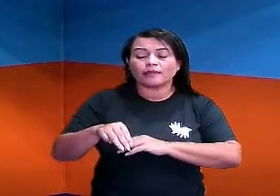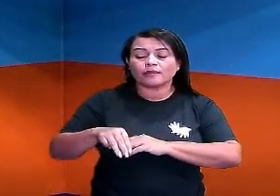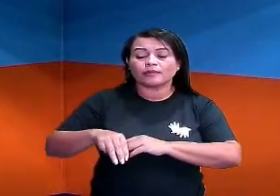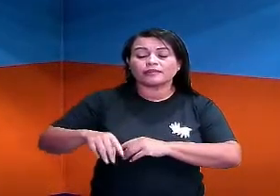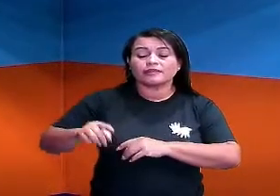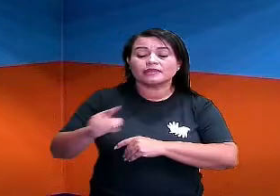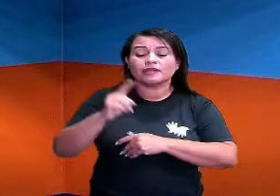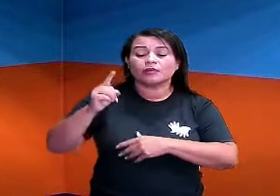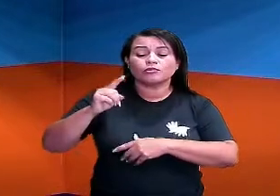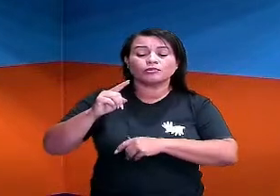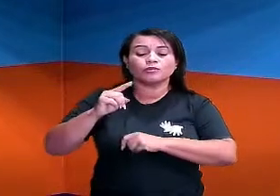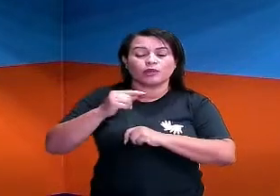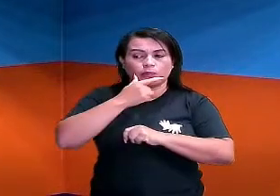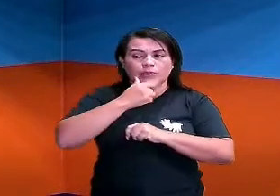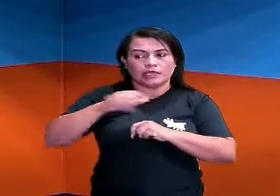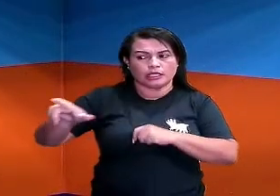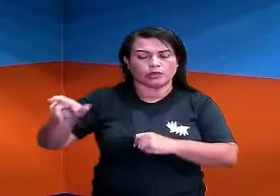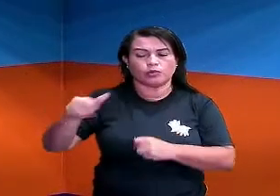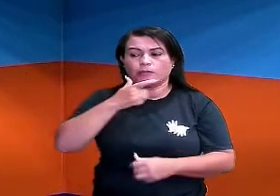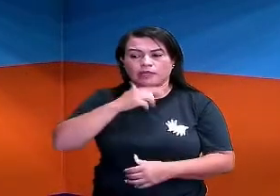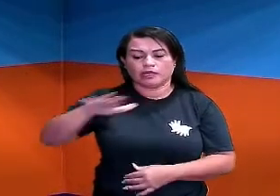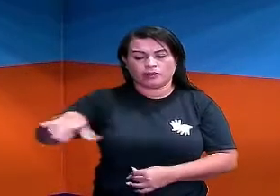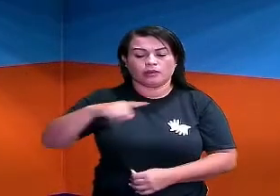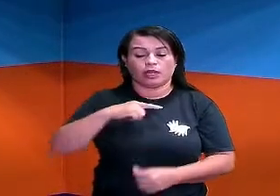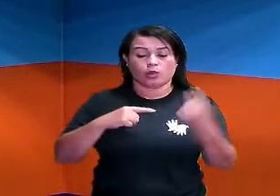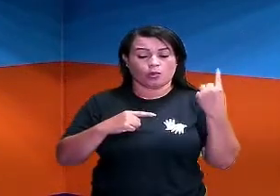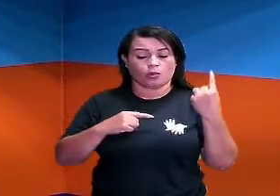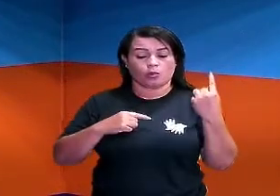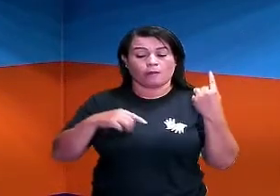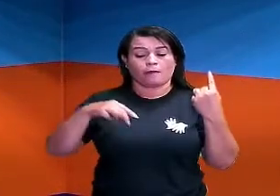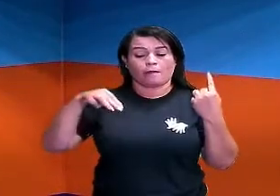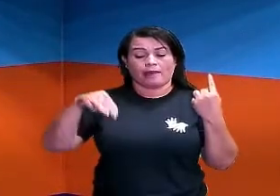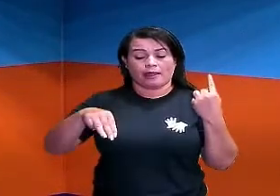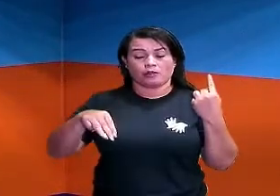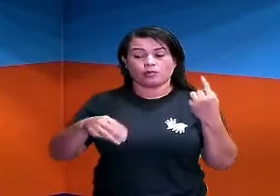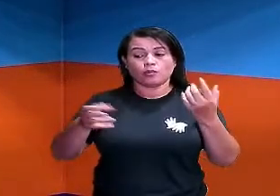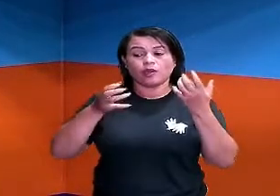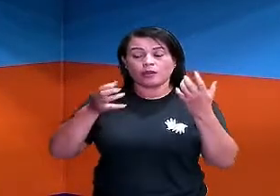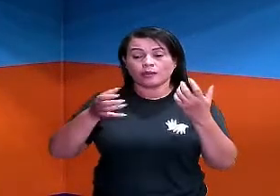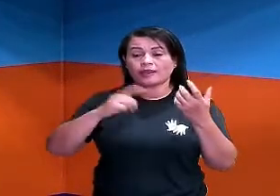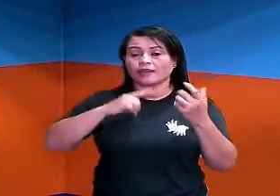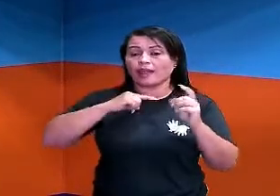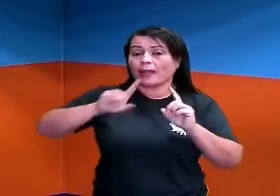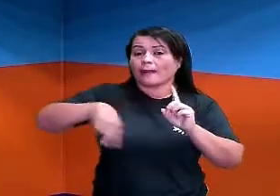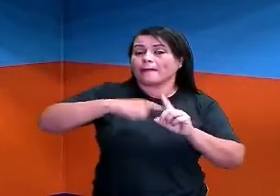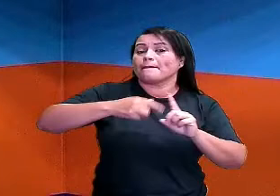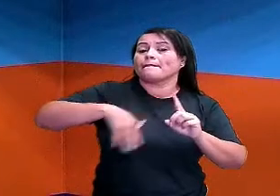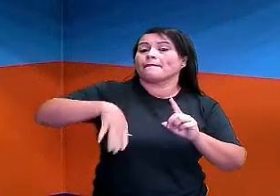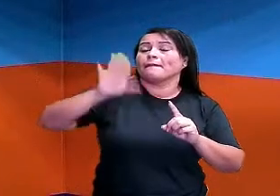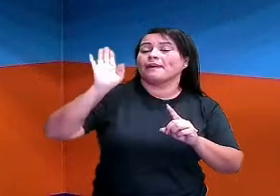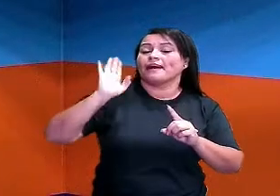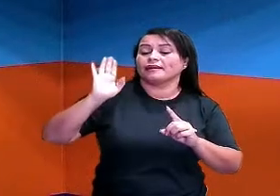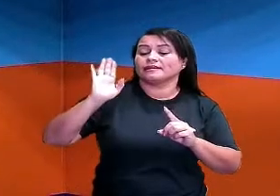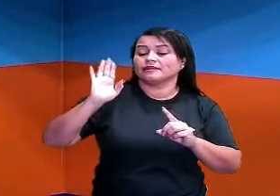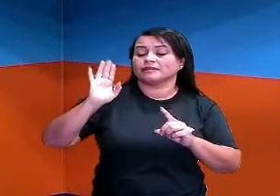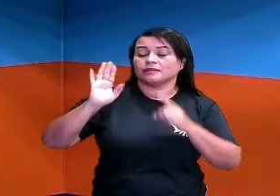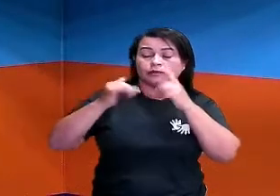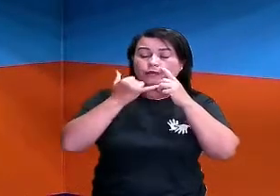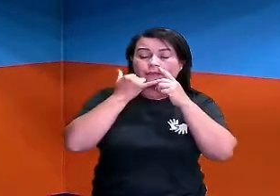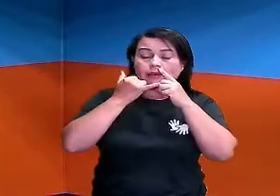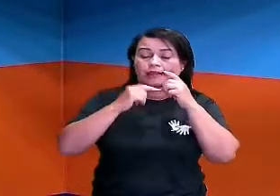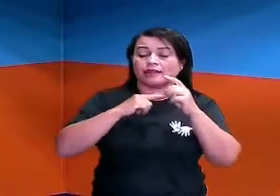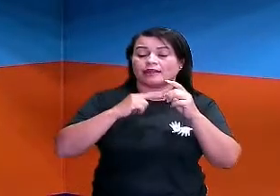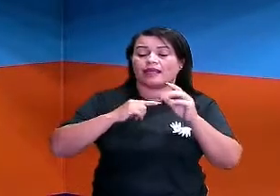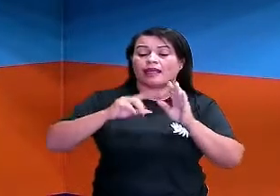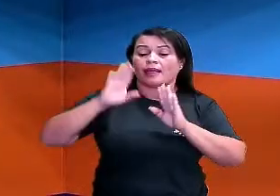metro é esse menino aqui, né? Mas eu não quero quem tem 1 metro. Eu quero quem tem